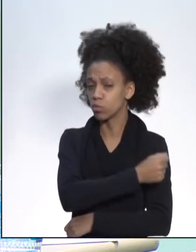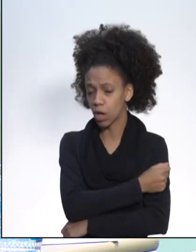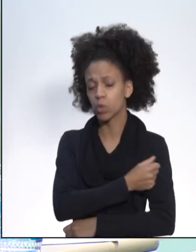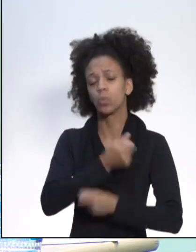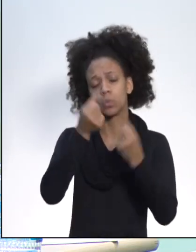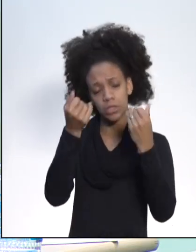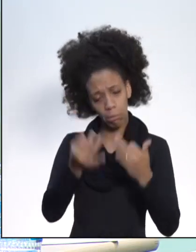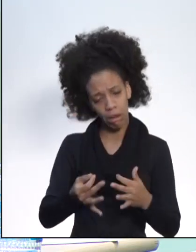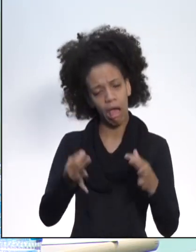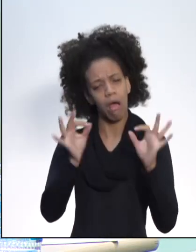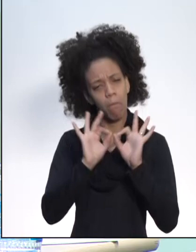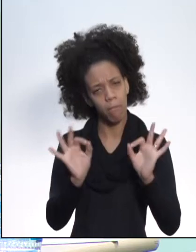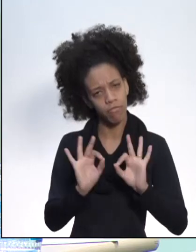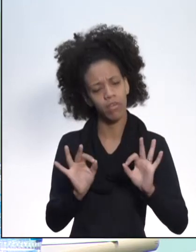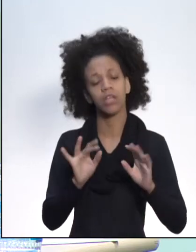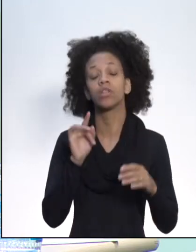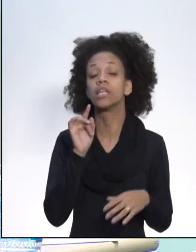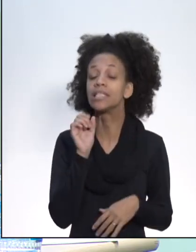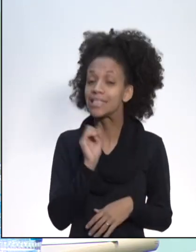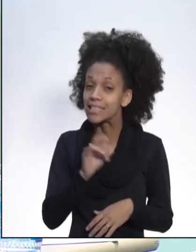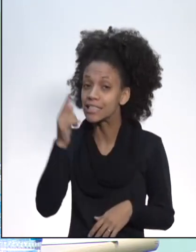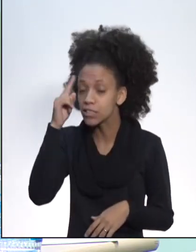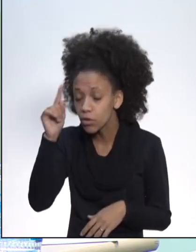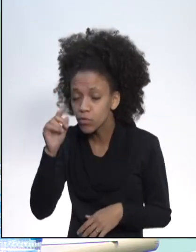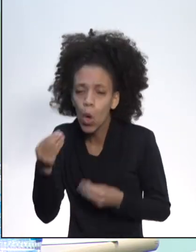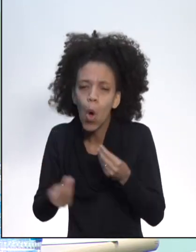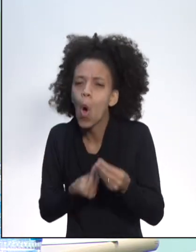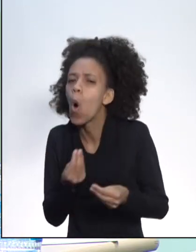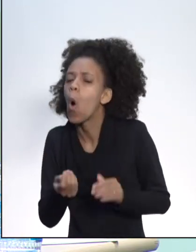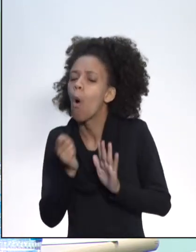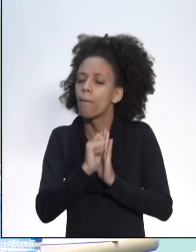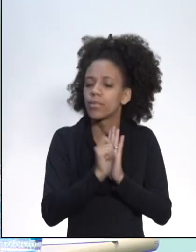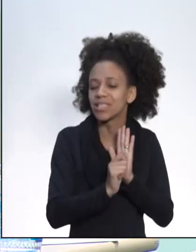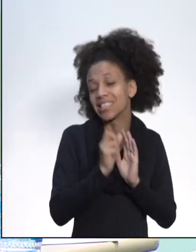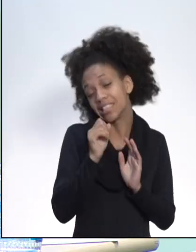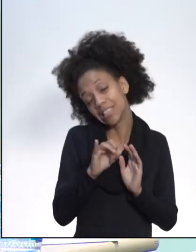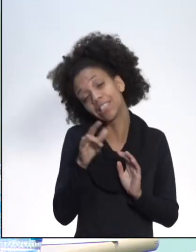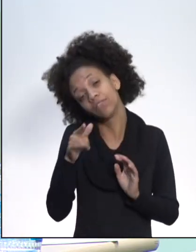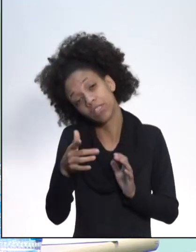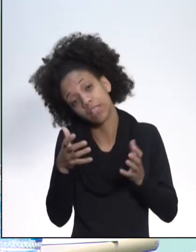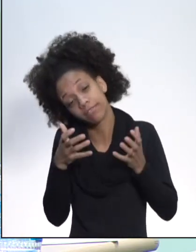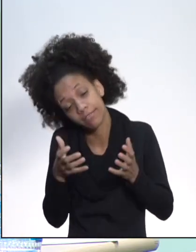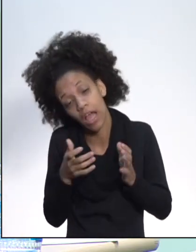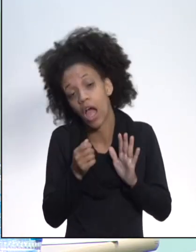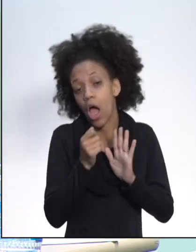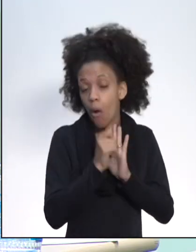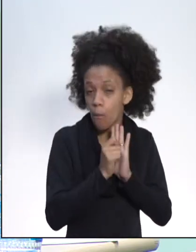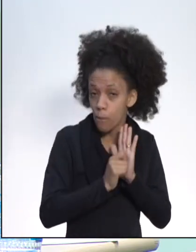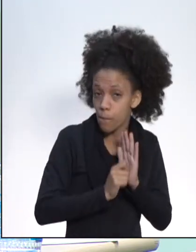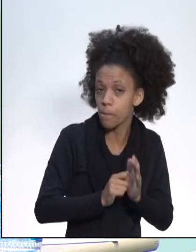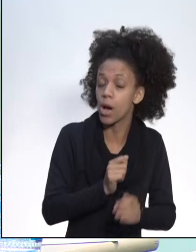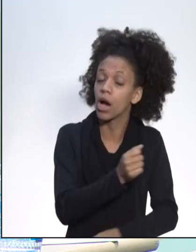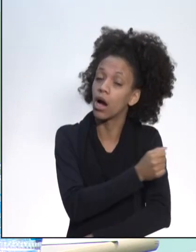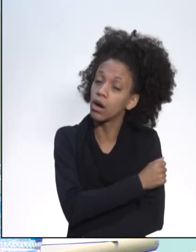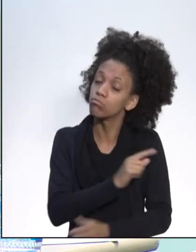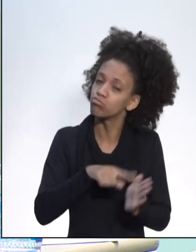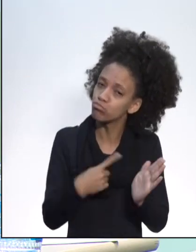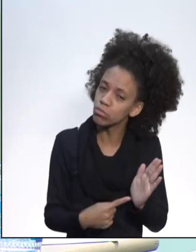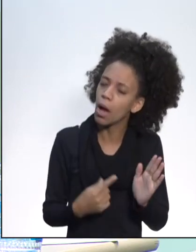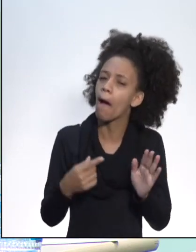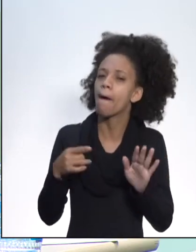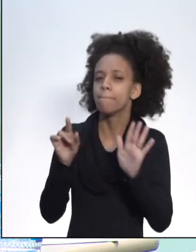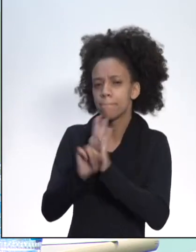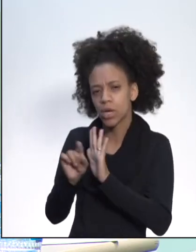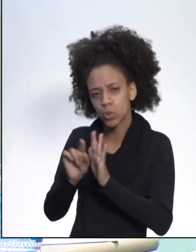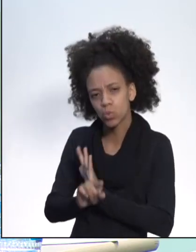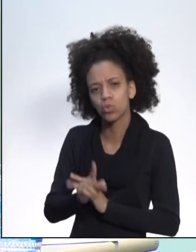podem também, se tiver alguma dúvida de como preenche, se vocês quiserem, né, fazer o acompanhamento pelo caderno do aluno, perguntem para o professor